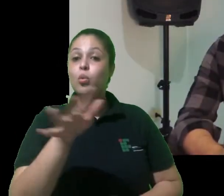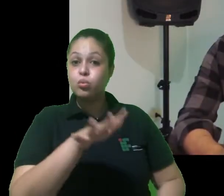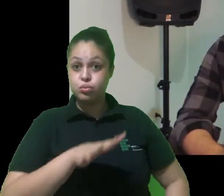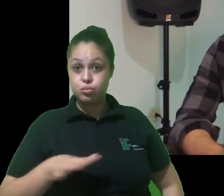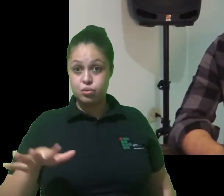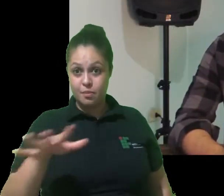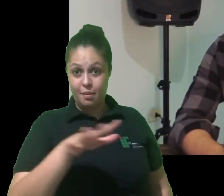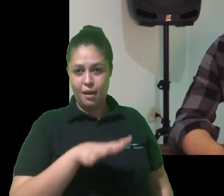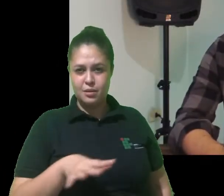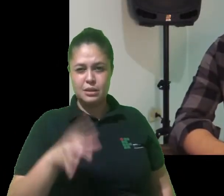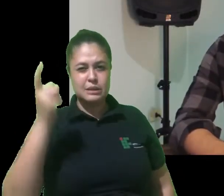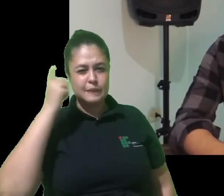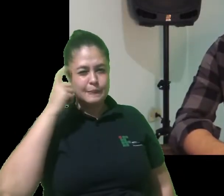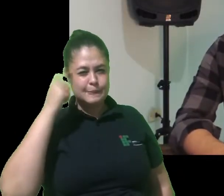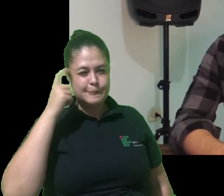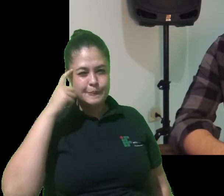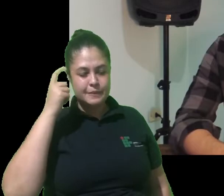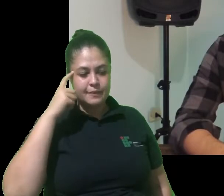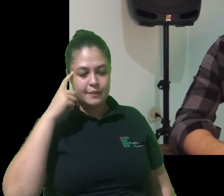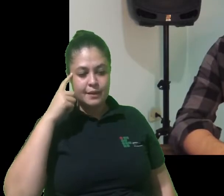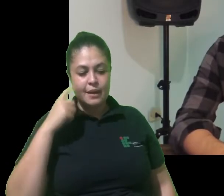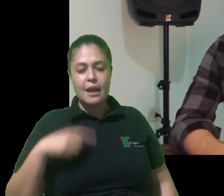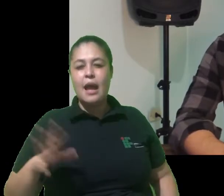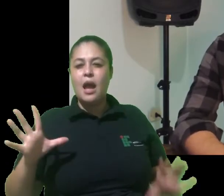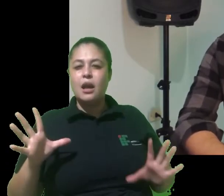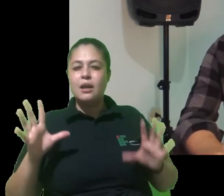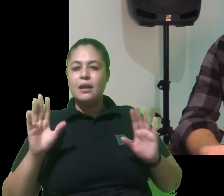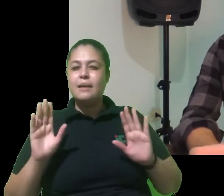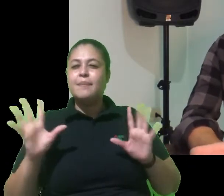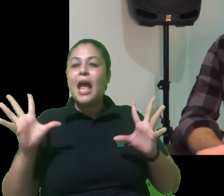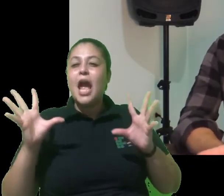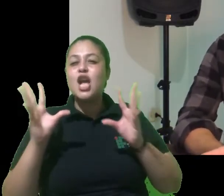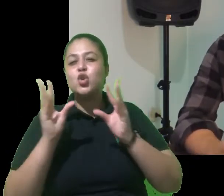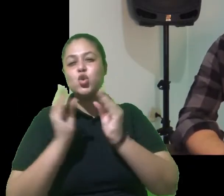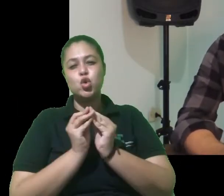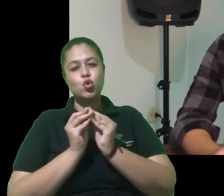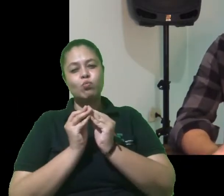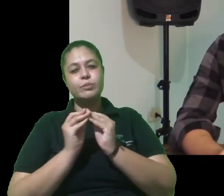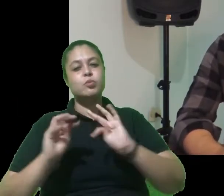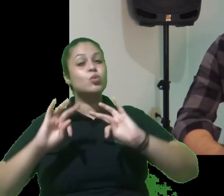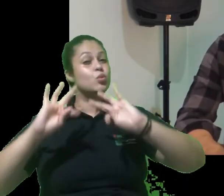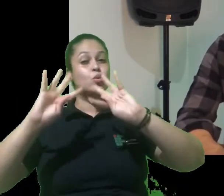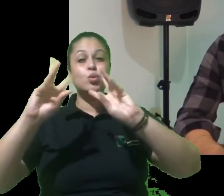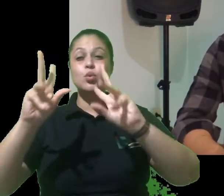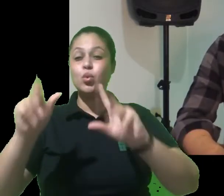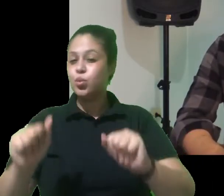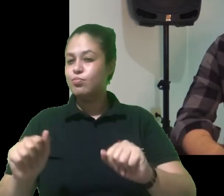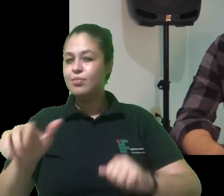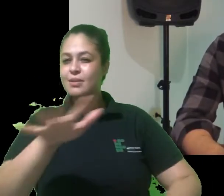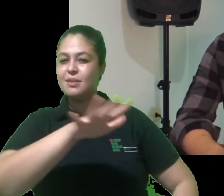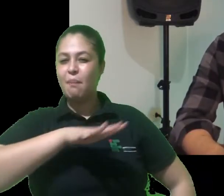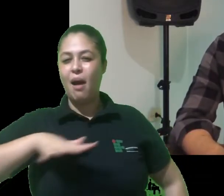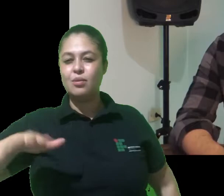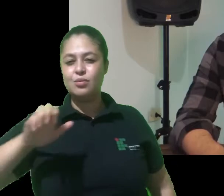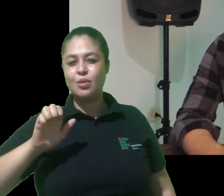O espaço, nessa perspectiva, sintetizaria todas essas